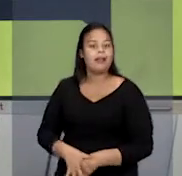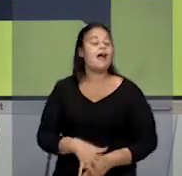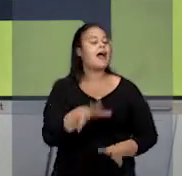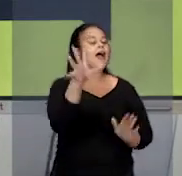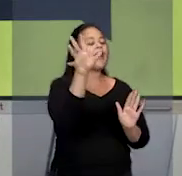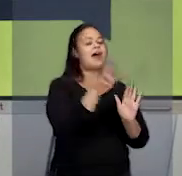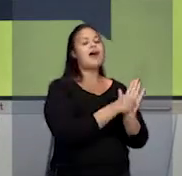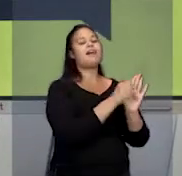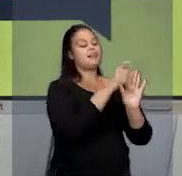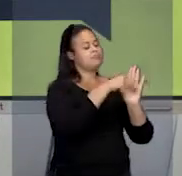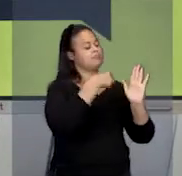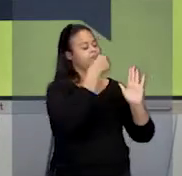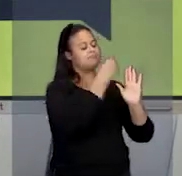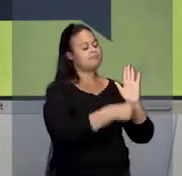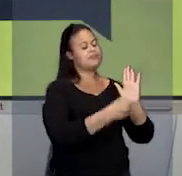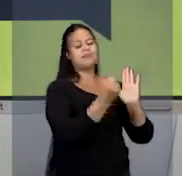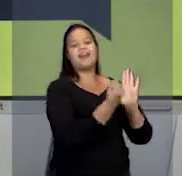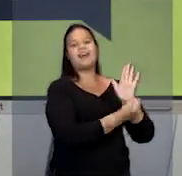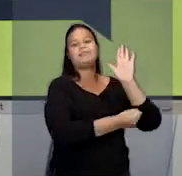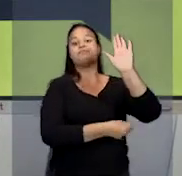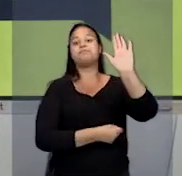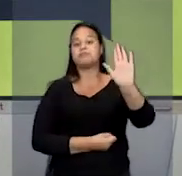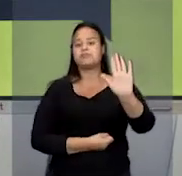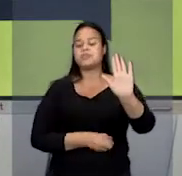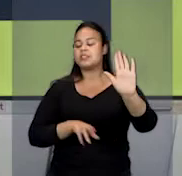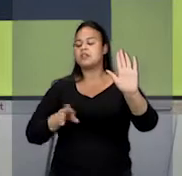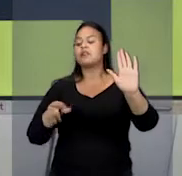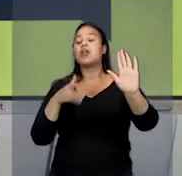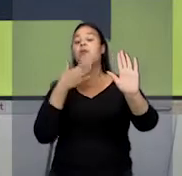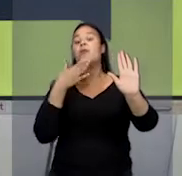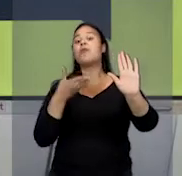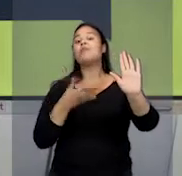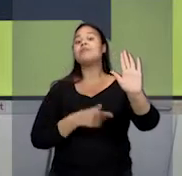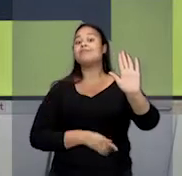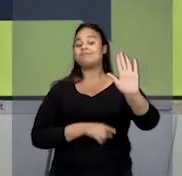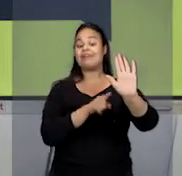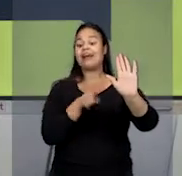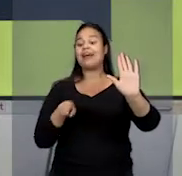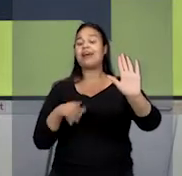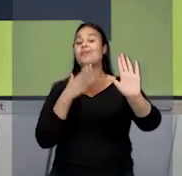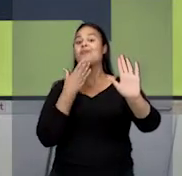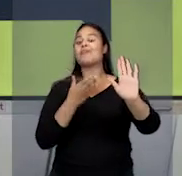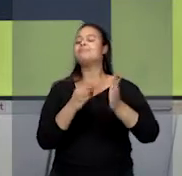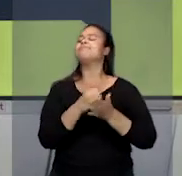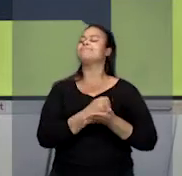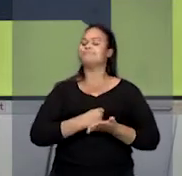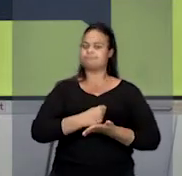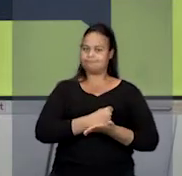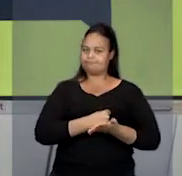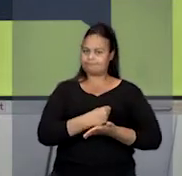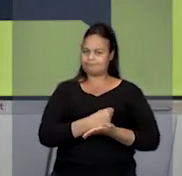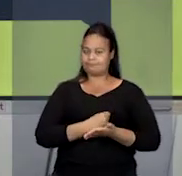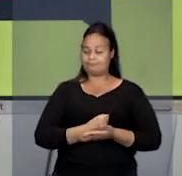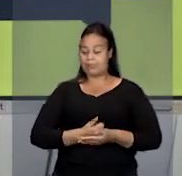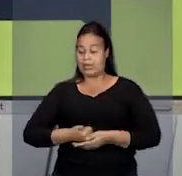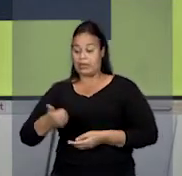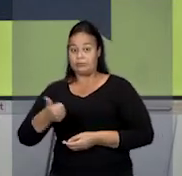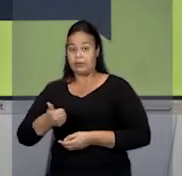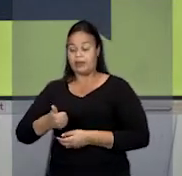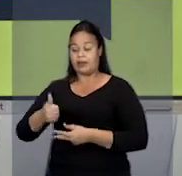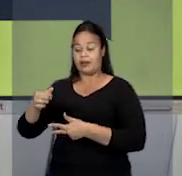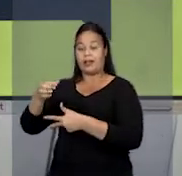adotada uma nova nesse período. Qual a diferença entre as duas? A diferença é básica. Enquanto a primeira tinha